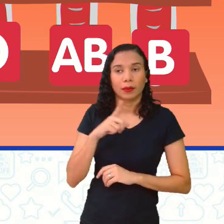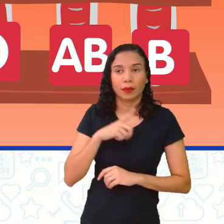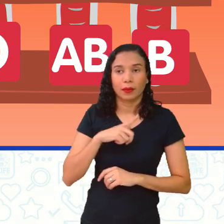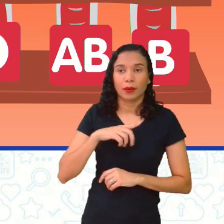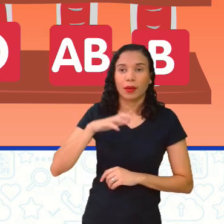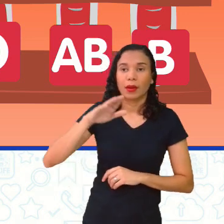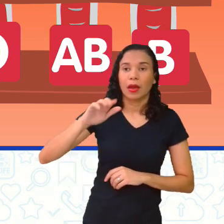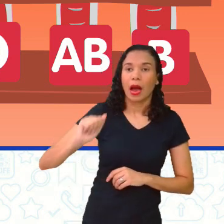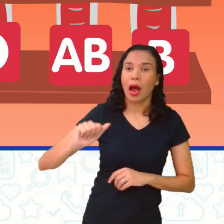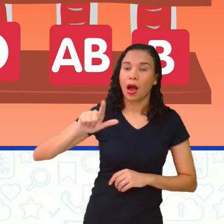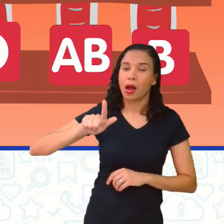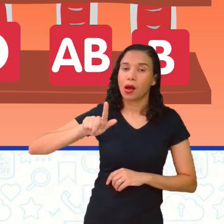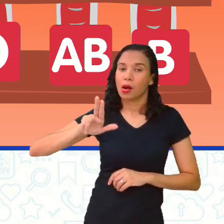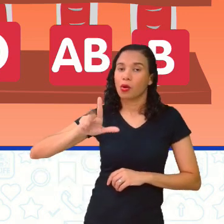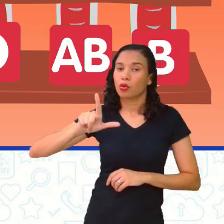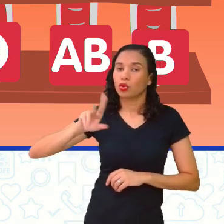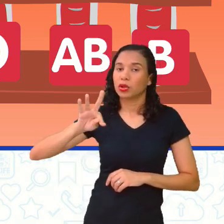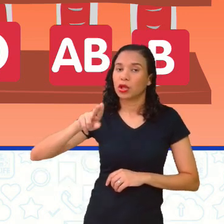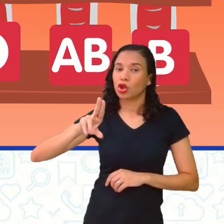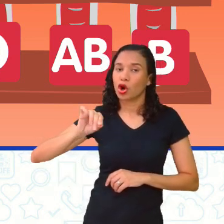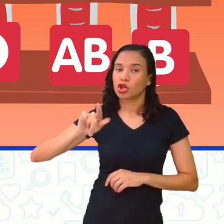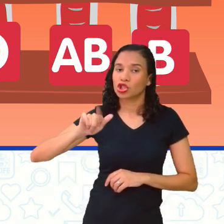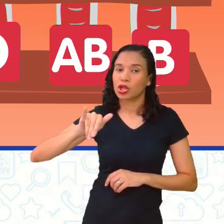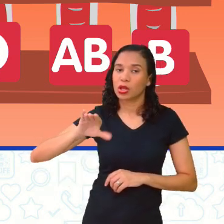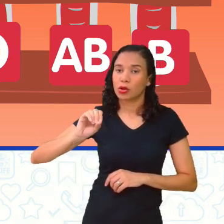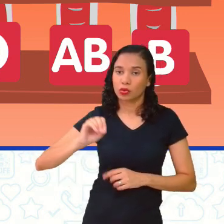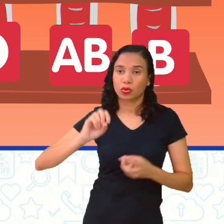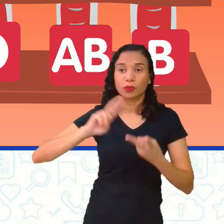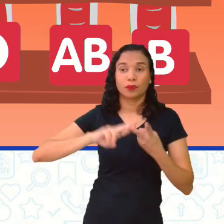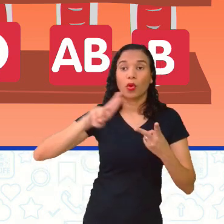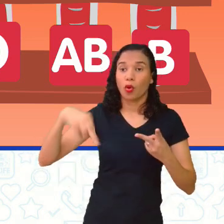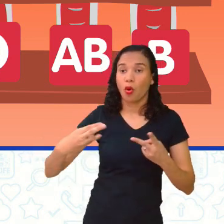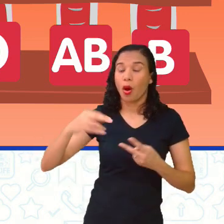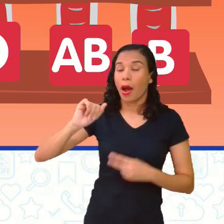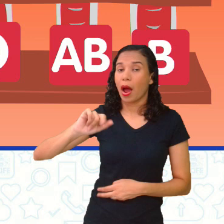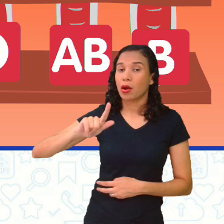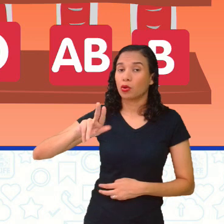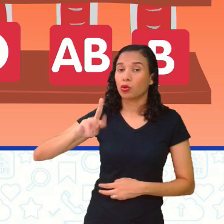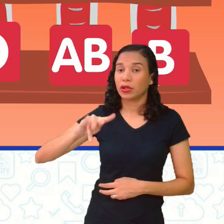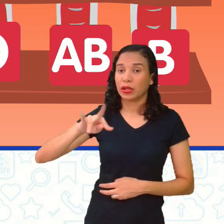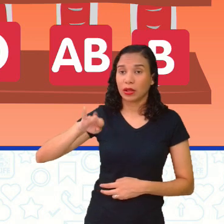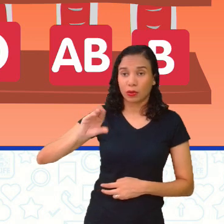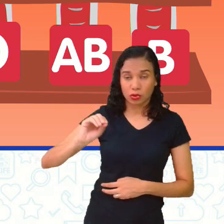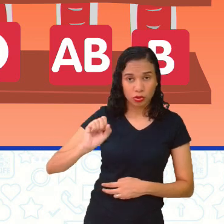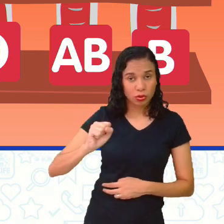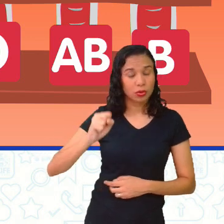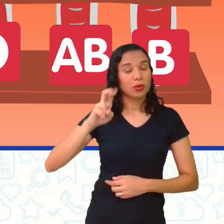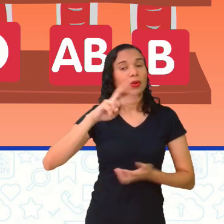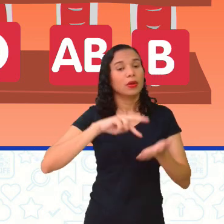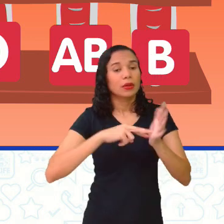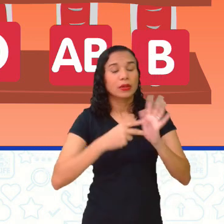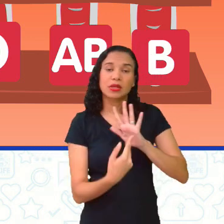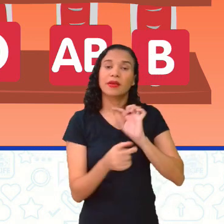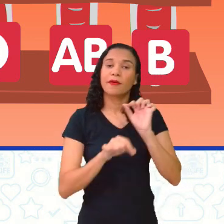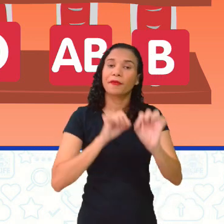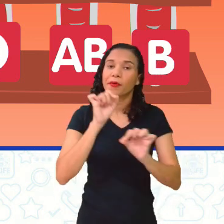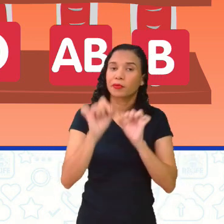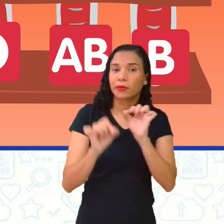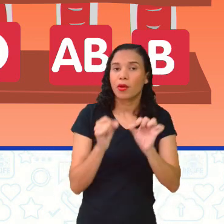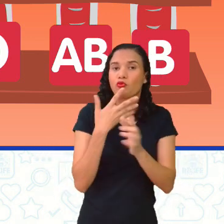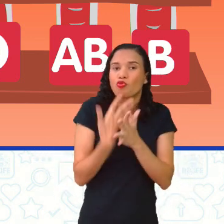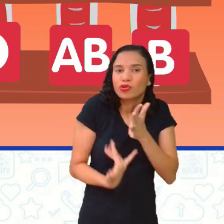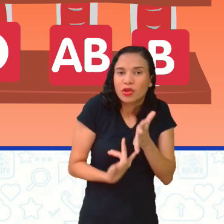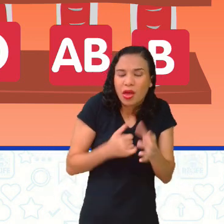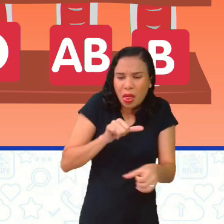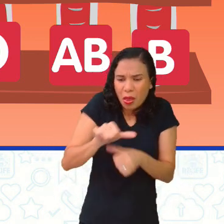de aglutinogênios e no plasma de aglutininas. Então, agora a gente percebe que é uma substância presente, né,